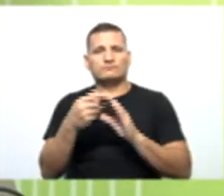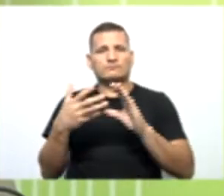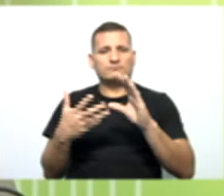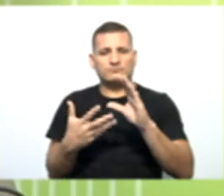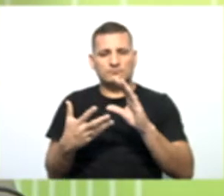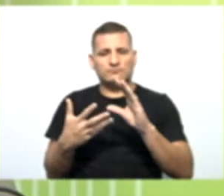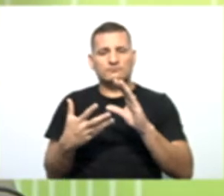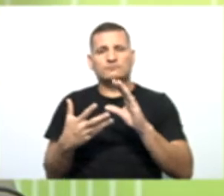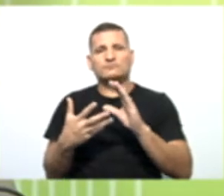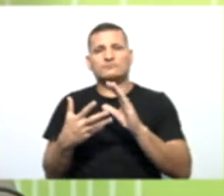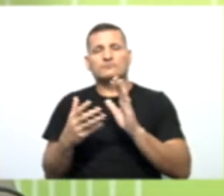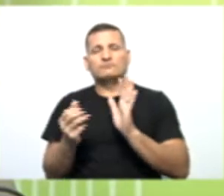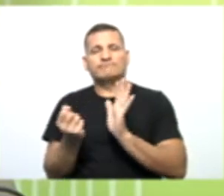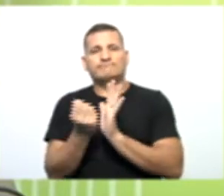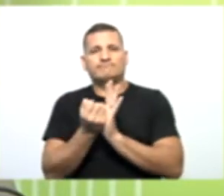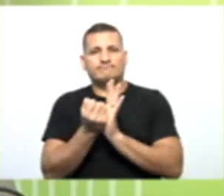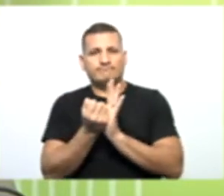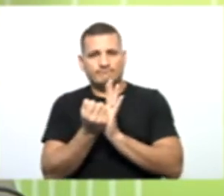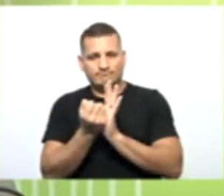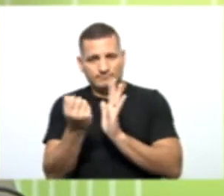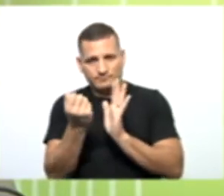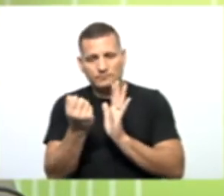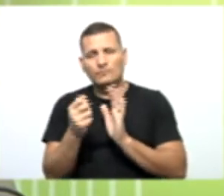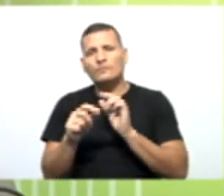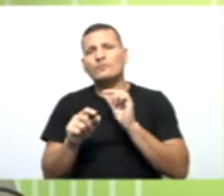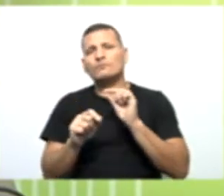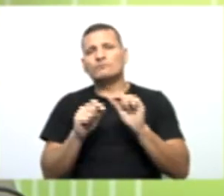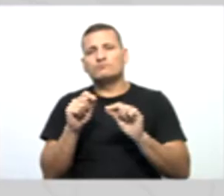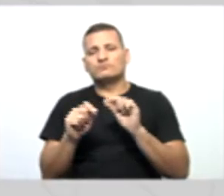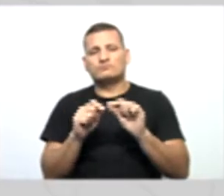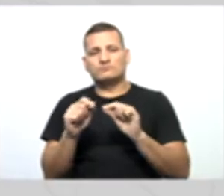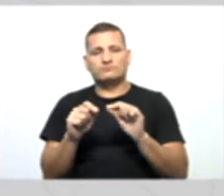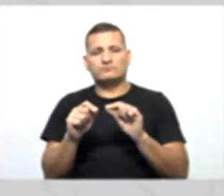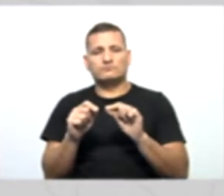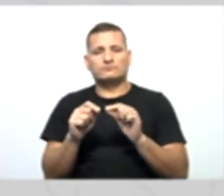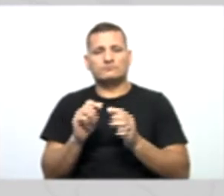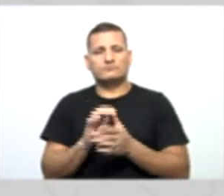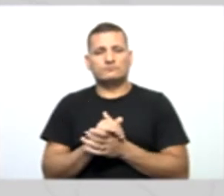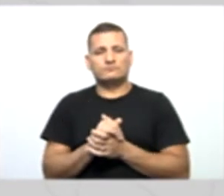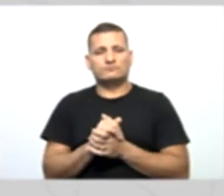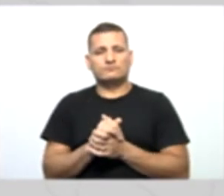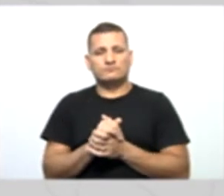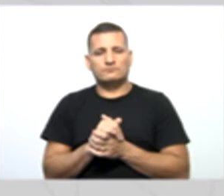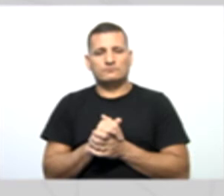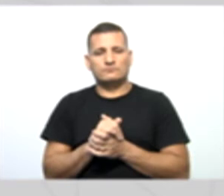característica marcante. Então, o que são essas